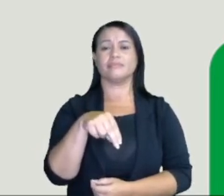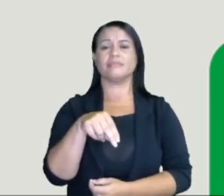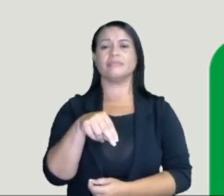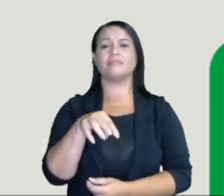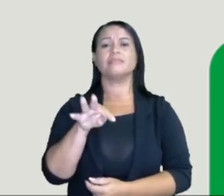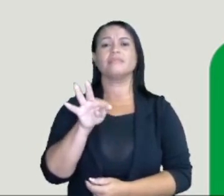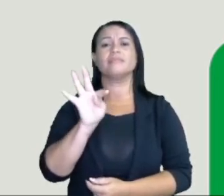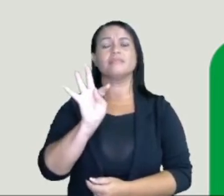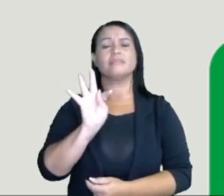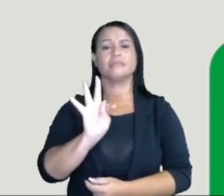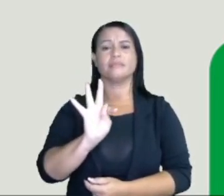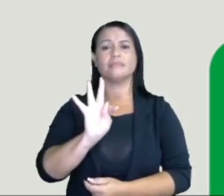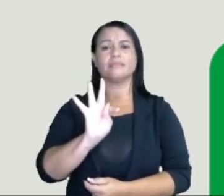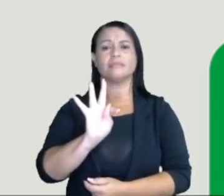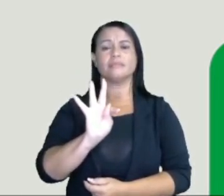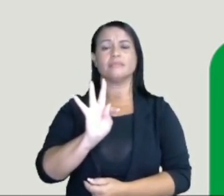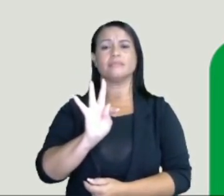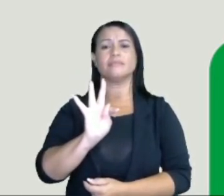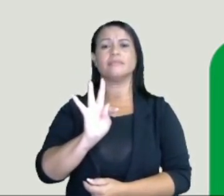N,